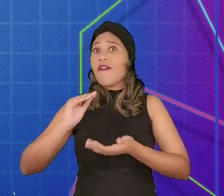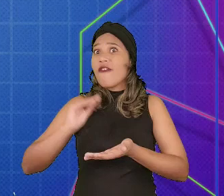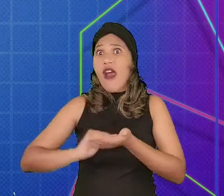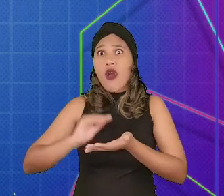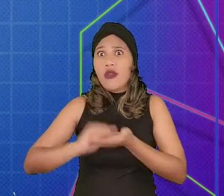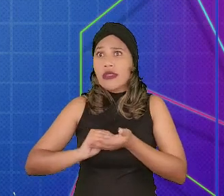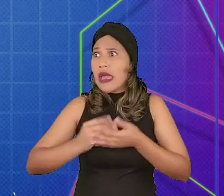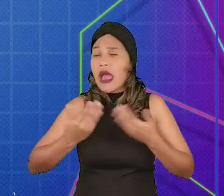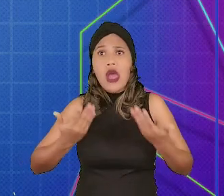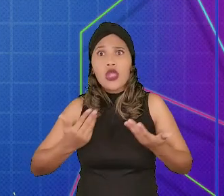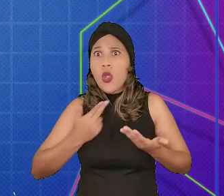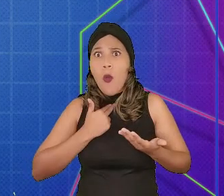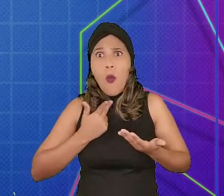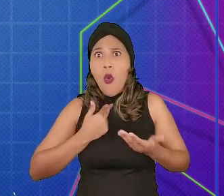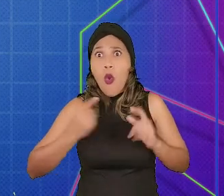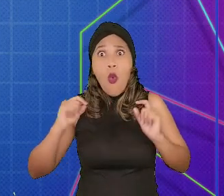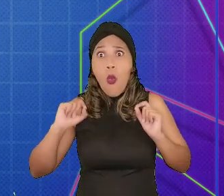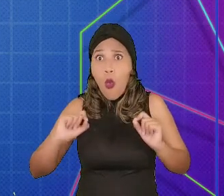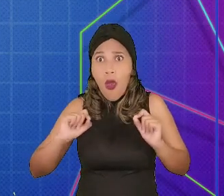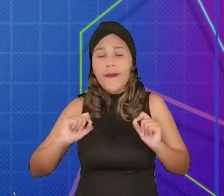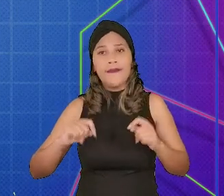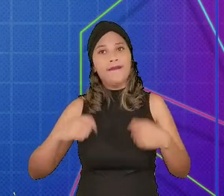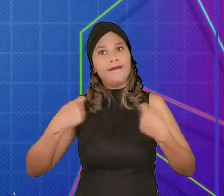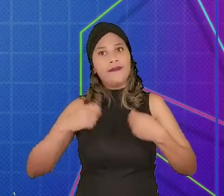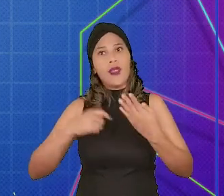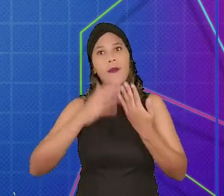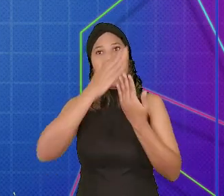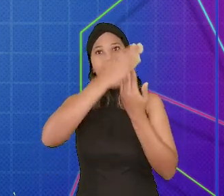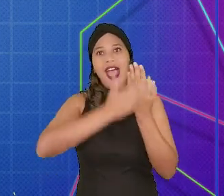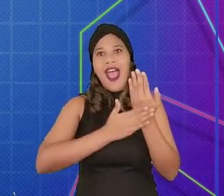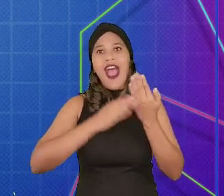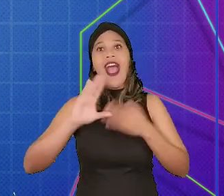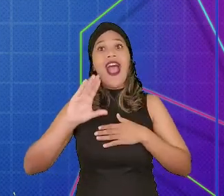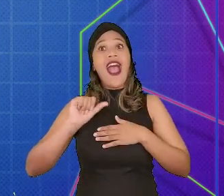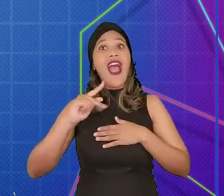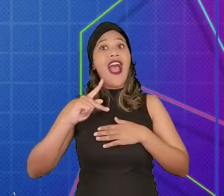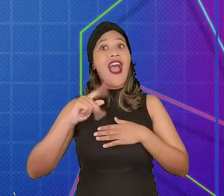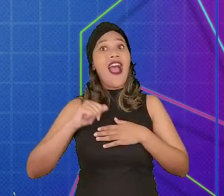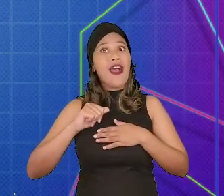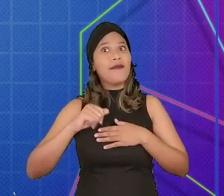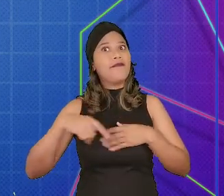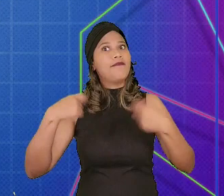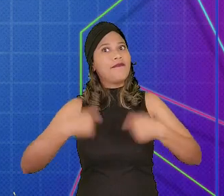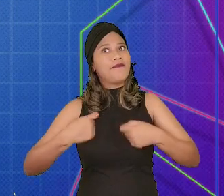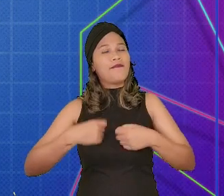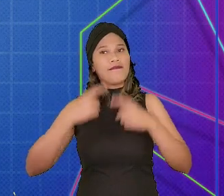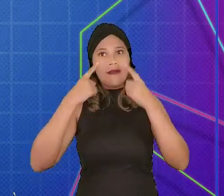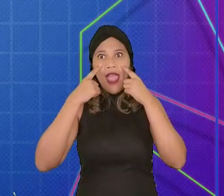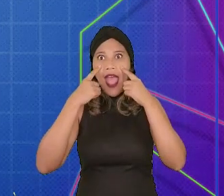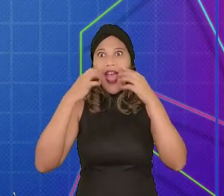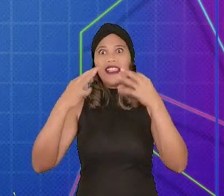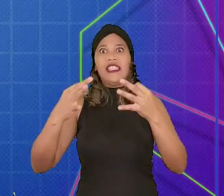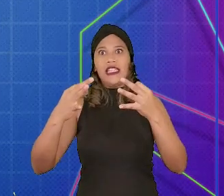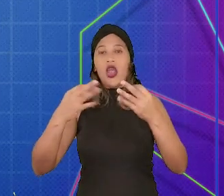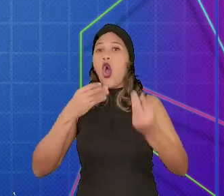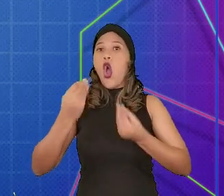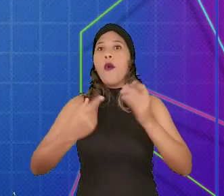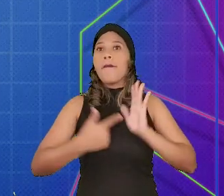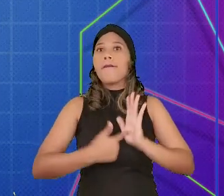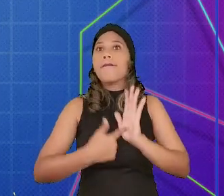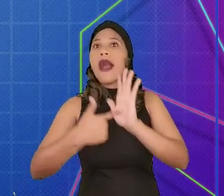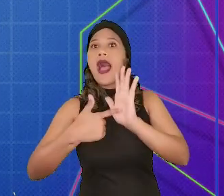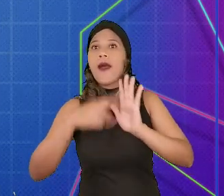no meu projeto? É importante focar na capa que o jogo trará, ou seja, fique atento à forma que você irá apresentar